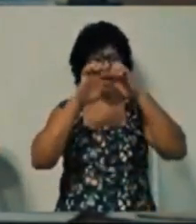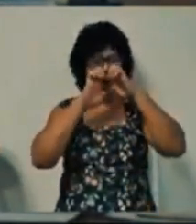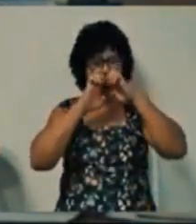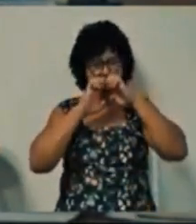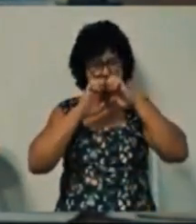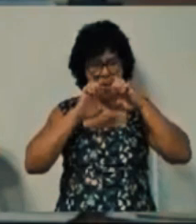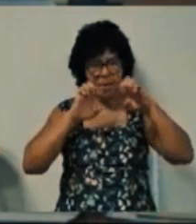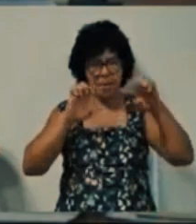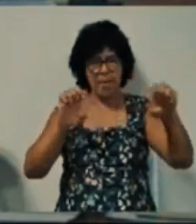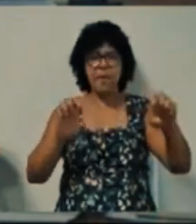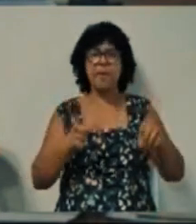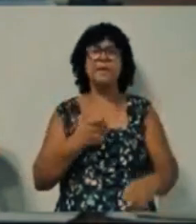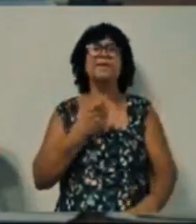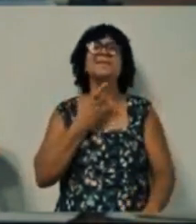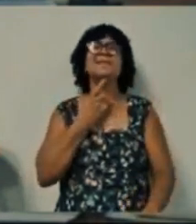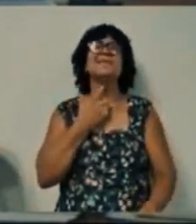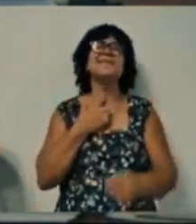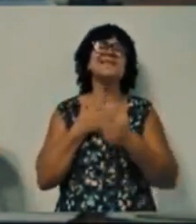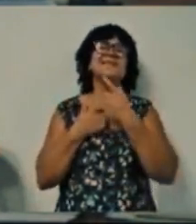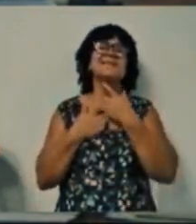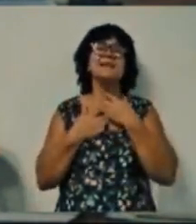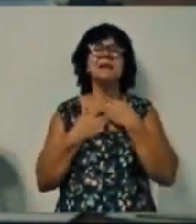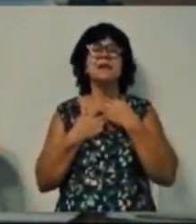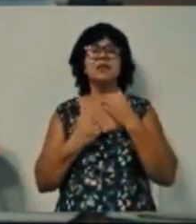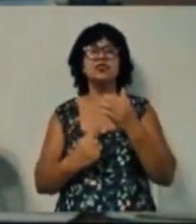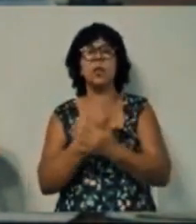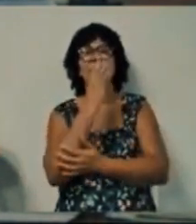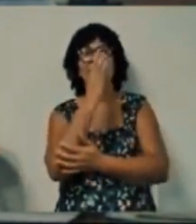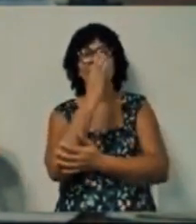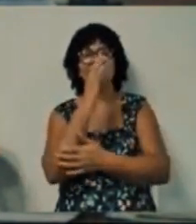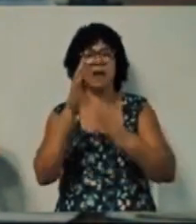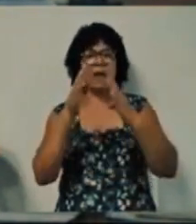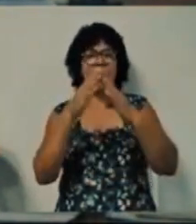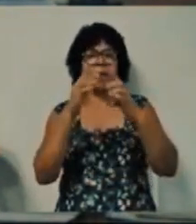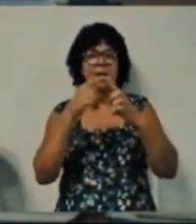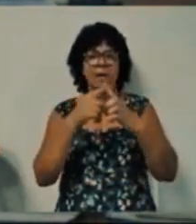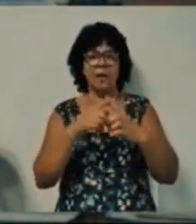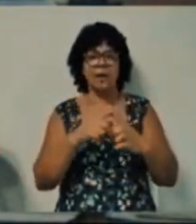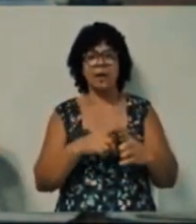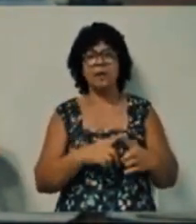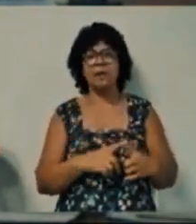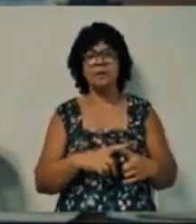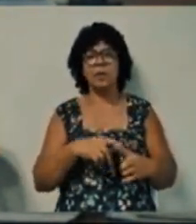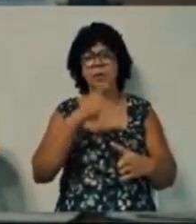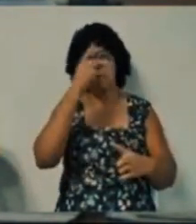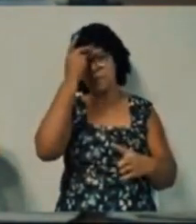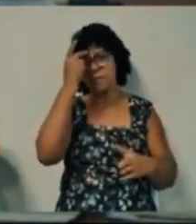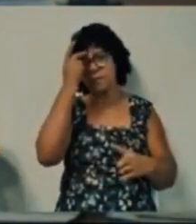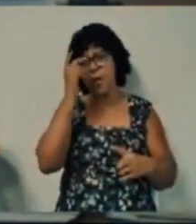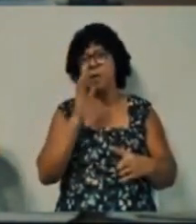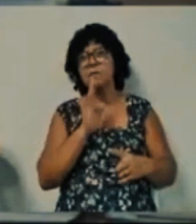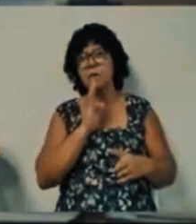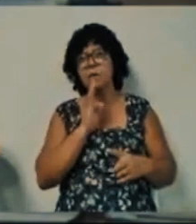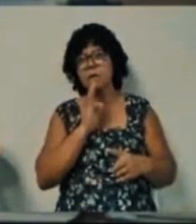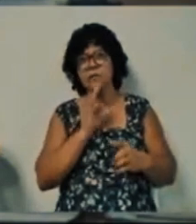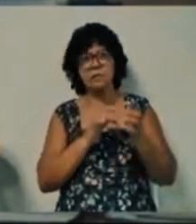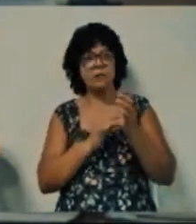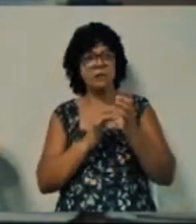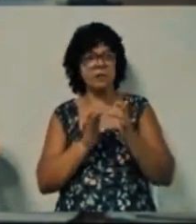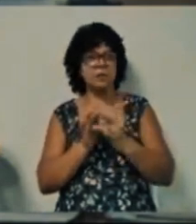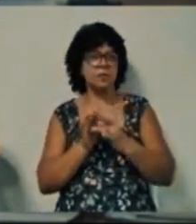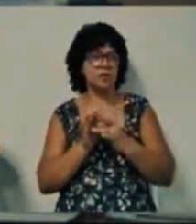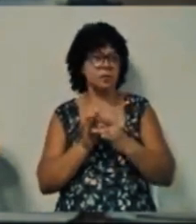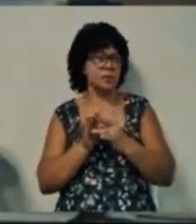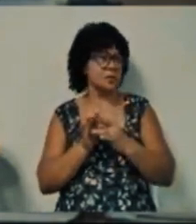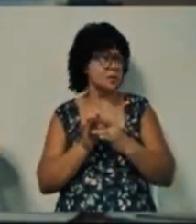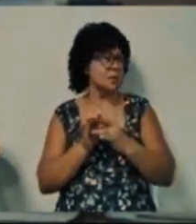ali uma igreja. Ele já queria ali proclamar o nome do Senhor Jesus. Mas lendo a Bíblia Sagrada, vemos que